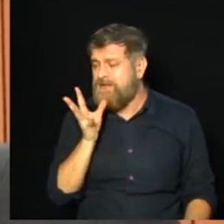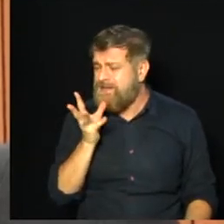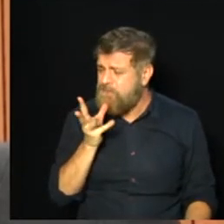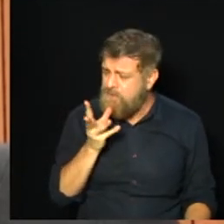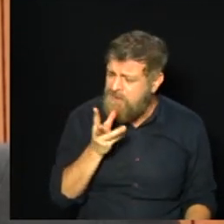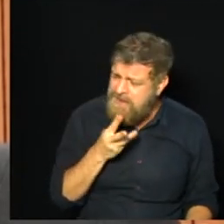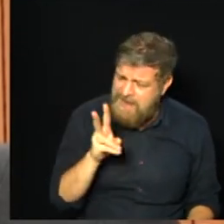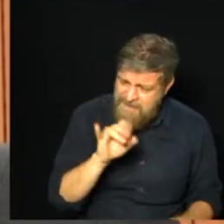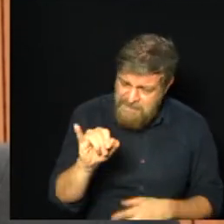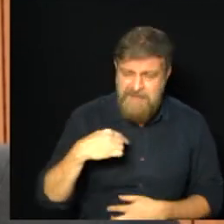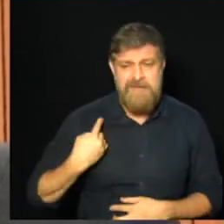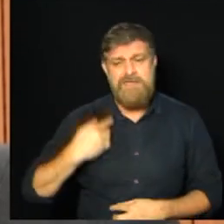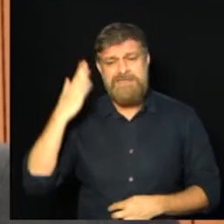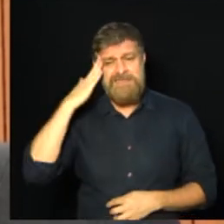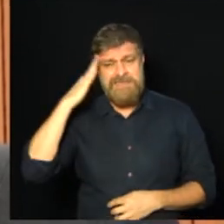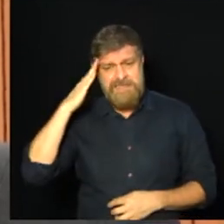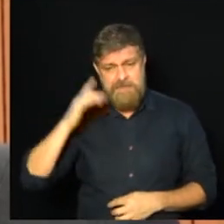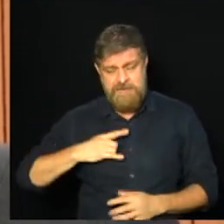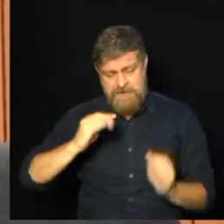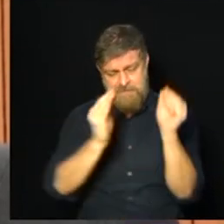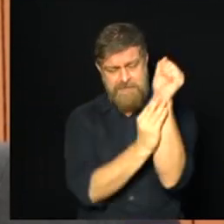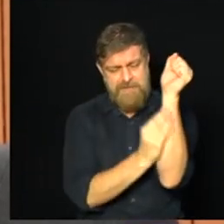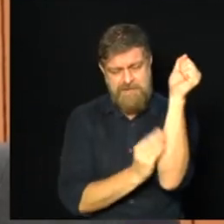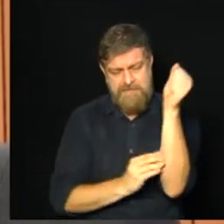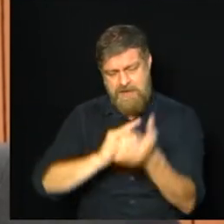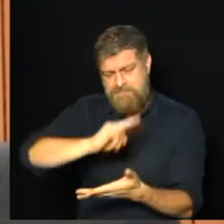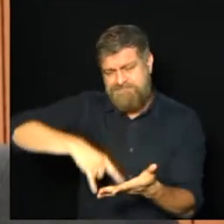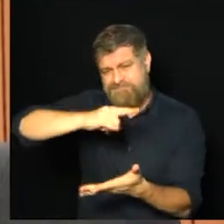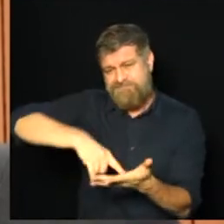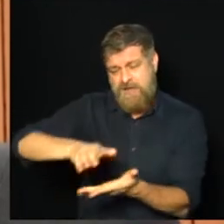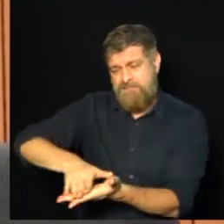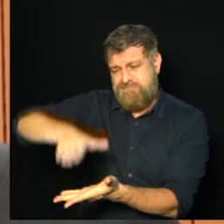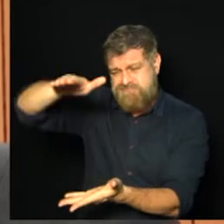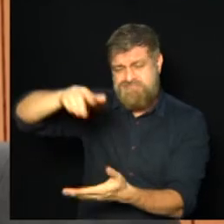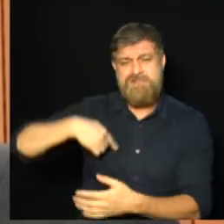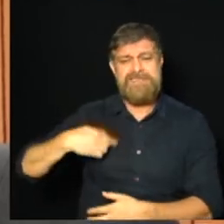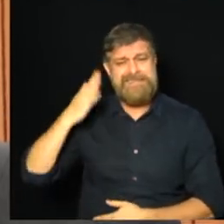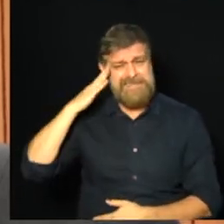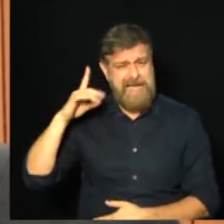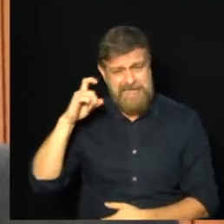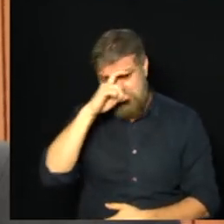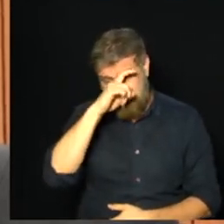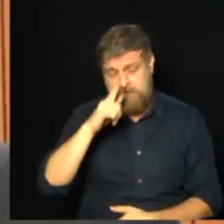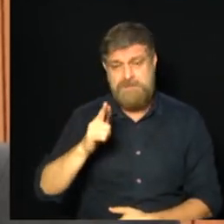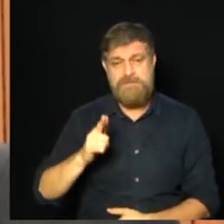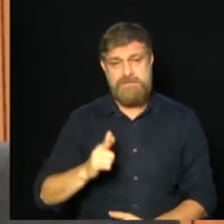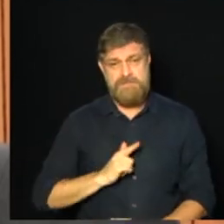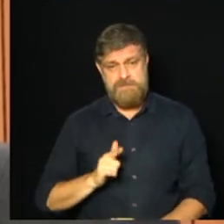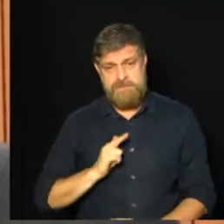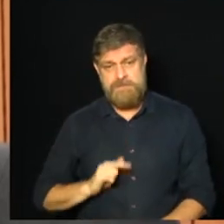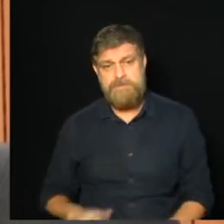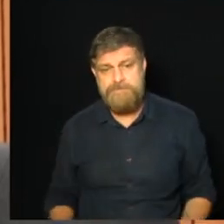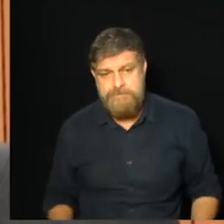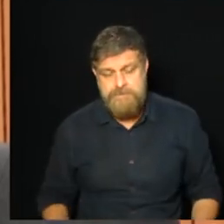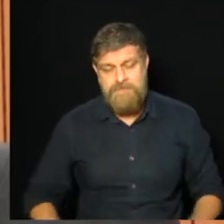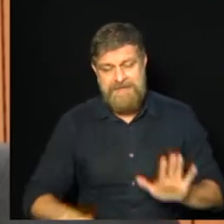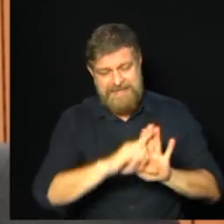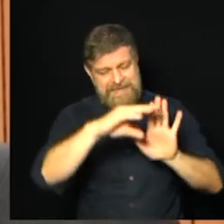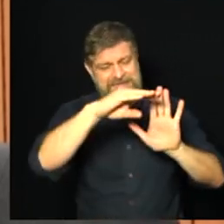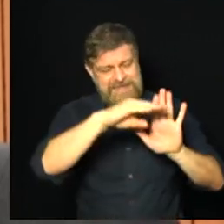sabe os trâmites burocráticos, como é difícil, como a passagem por todas as instâncias